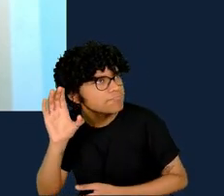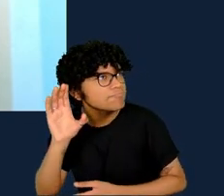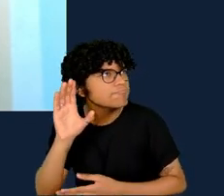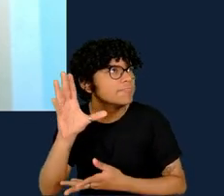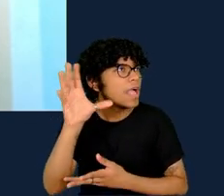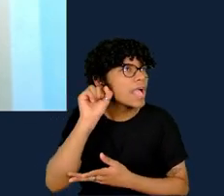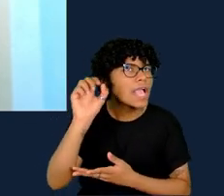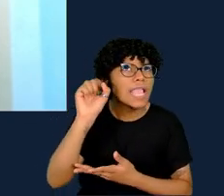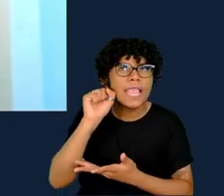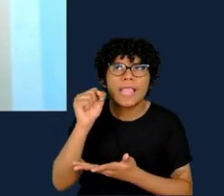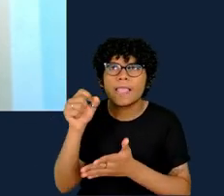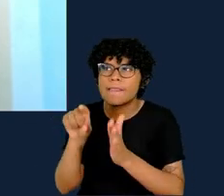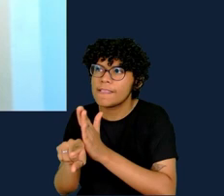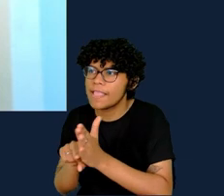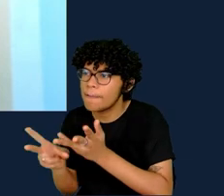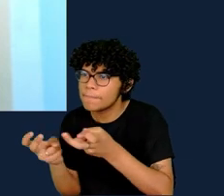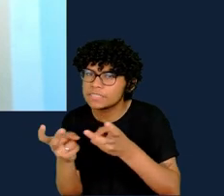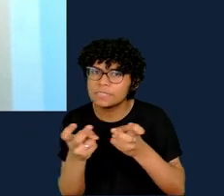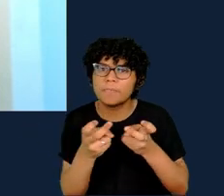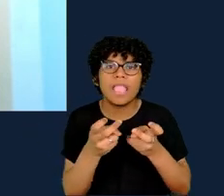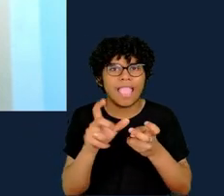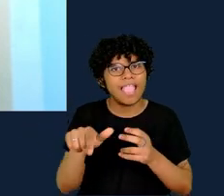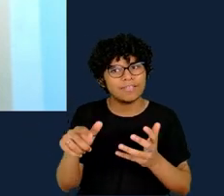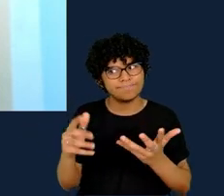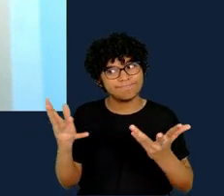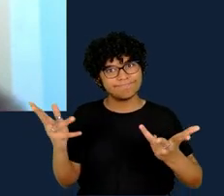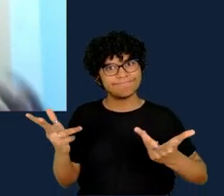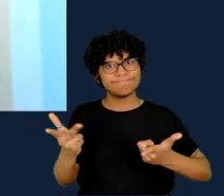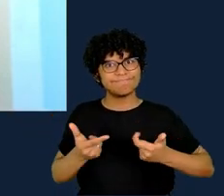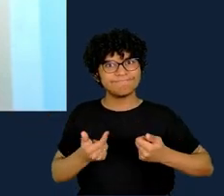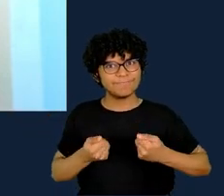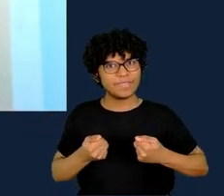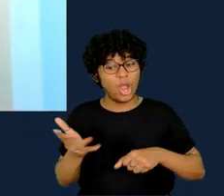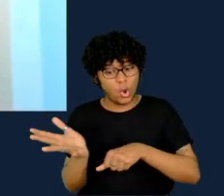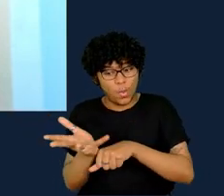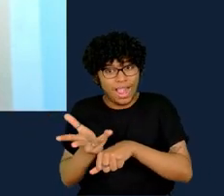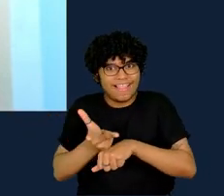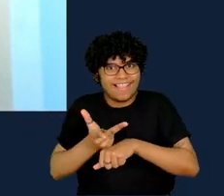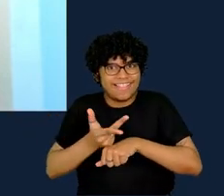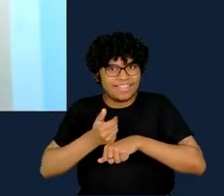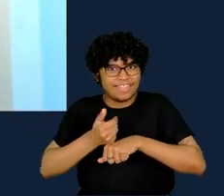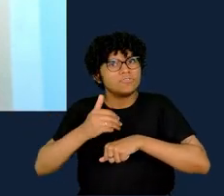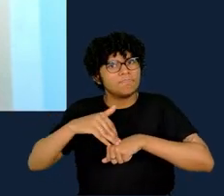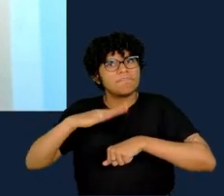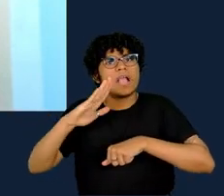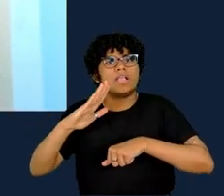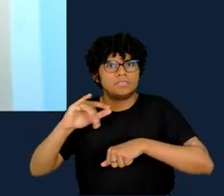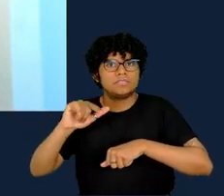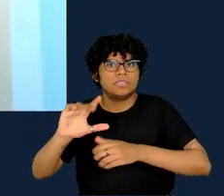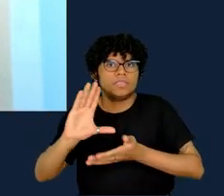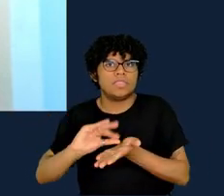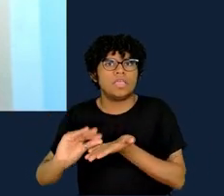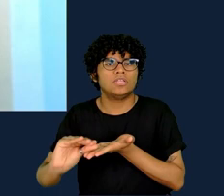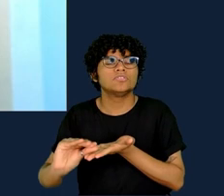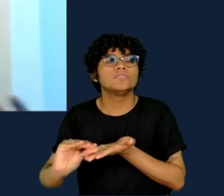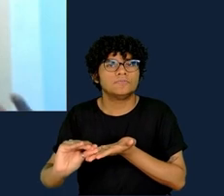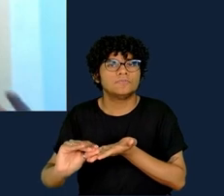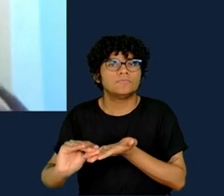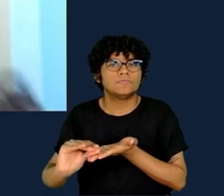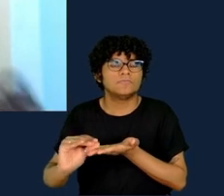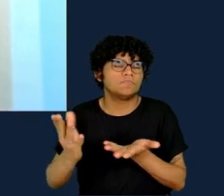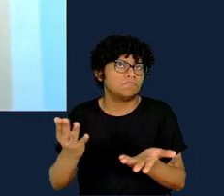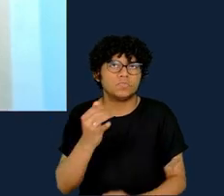muito rica de informações, né? Até para ajudar a pensar sobre, vamos supor,